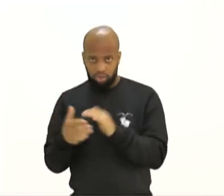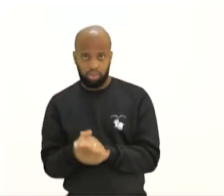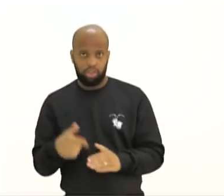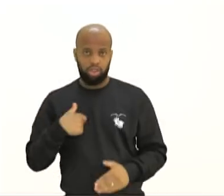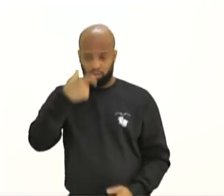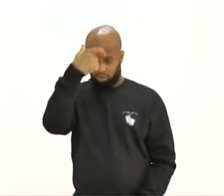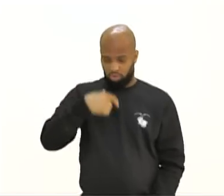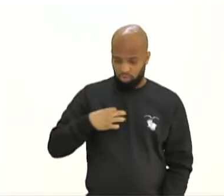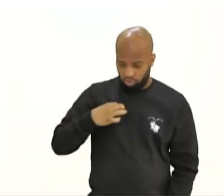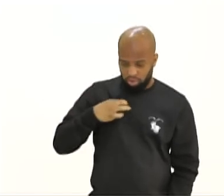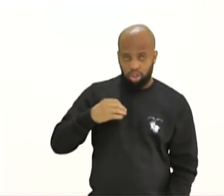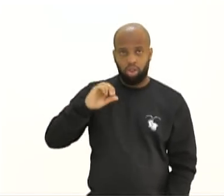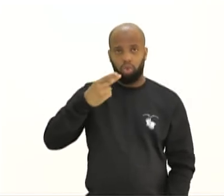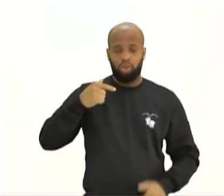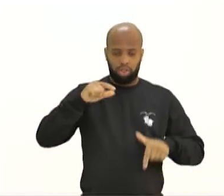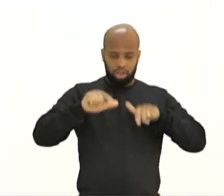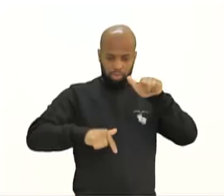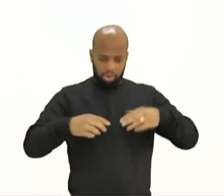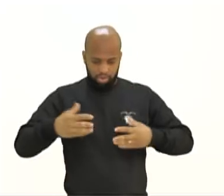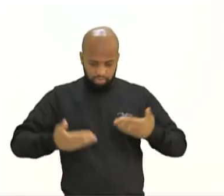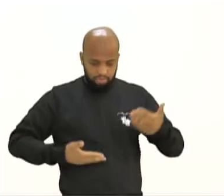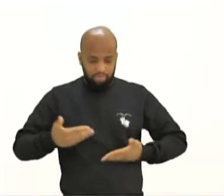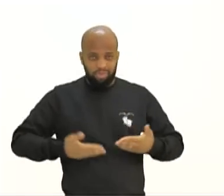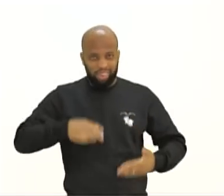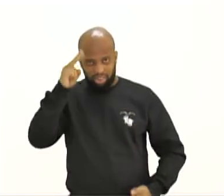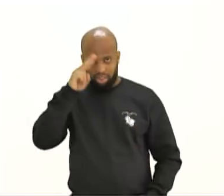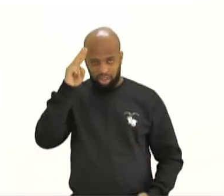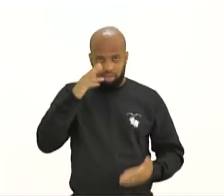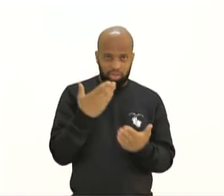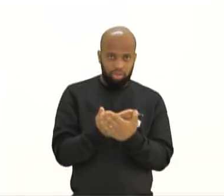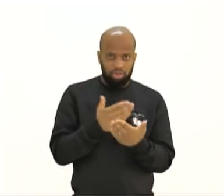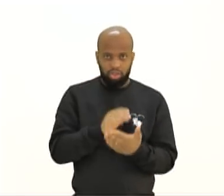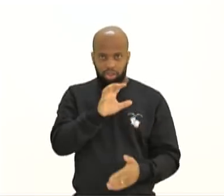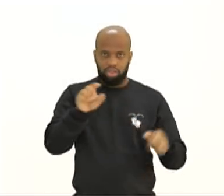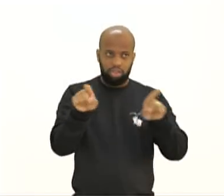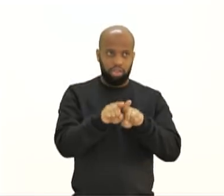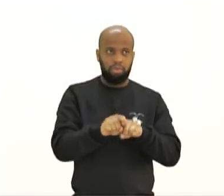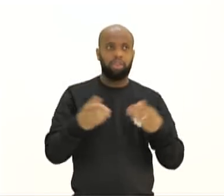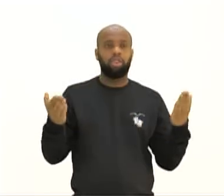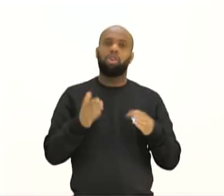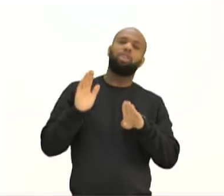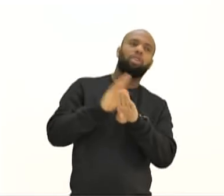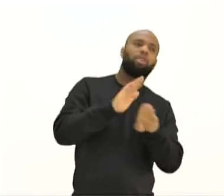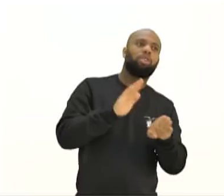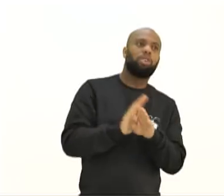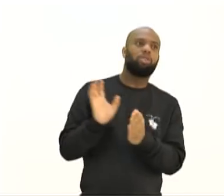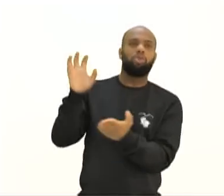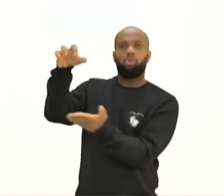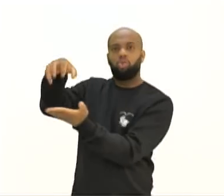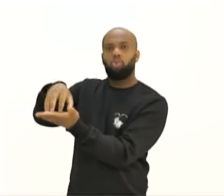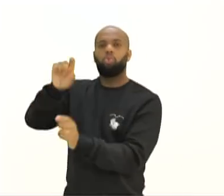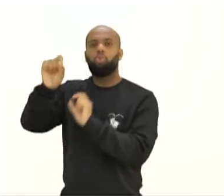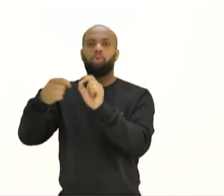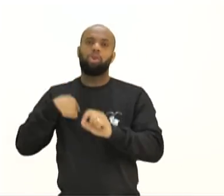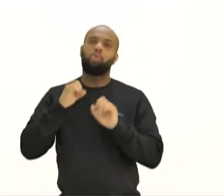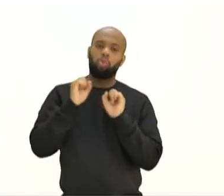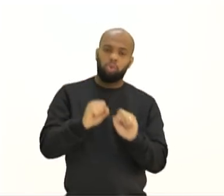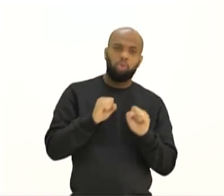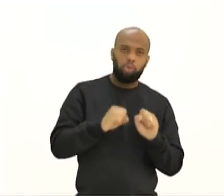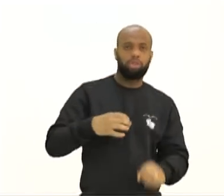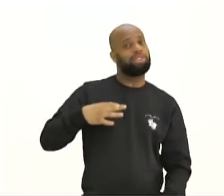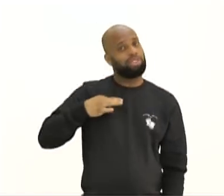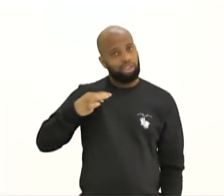sou voluntário ou sou funcionário? Lembra que a gente falou sobre isso? Então, para ajudar numa ONG, eu posso ser